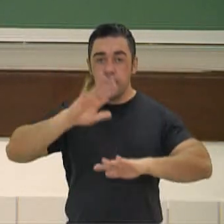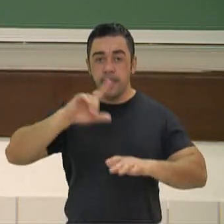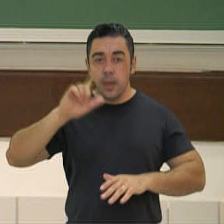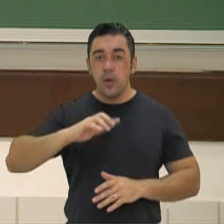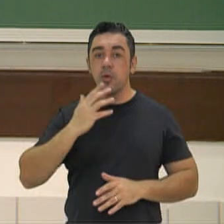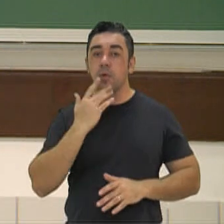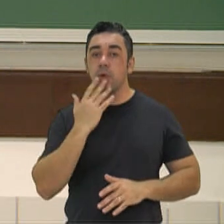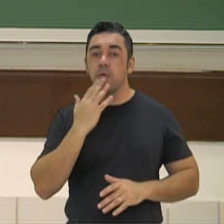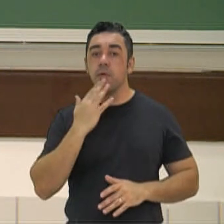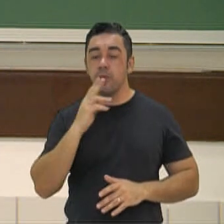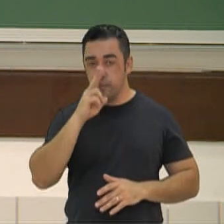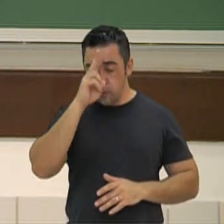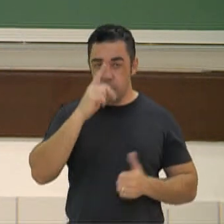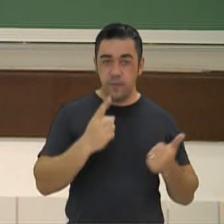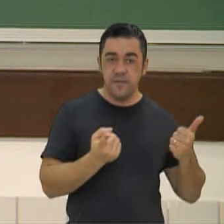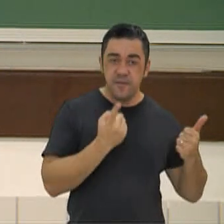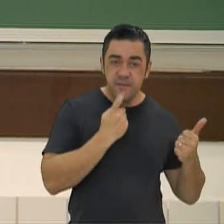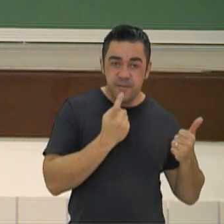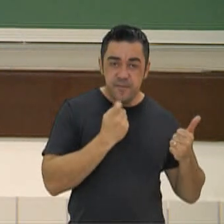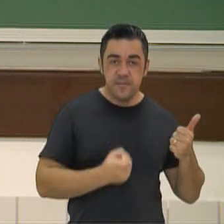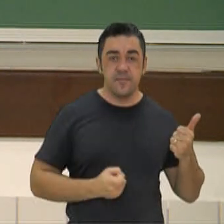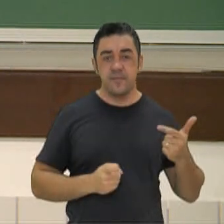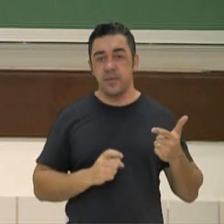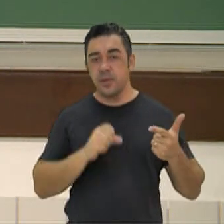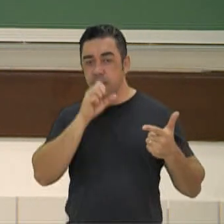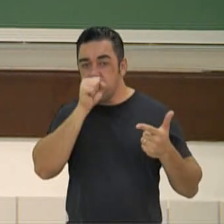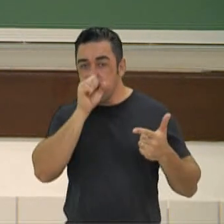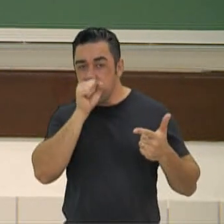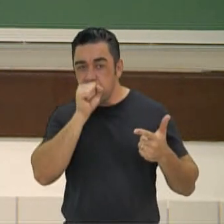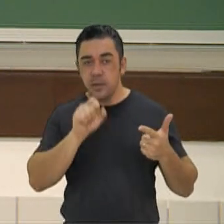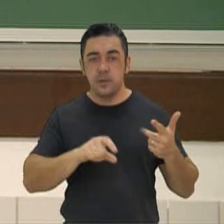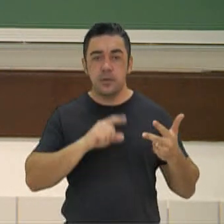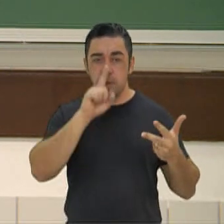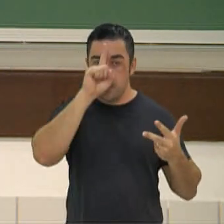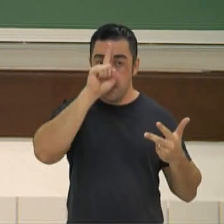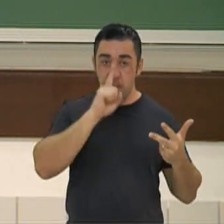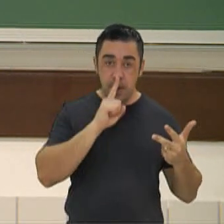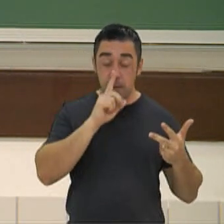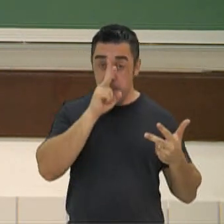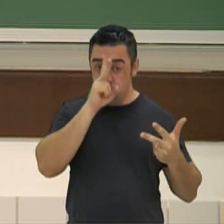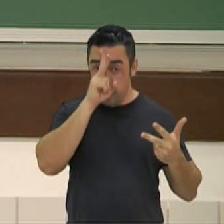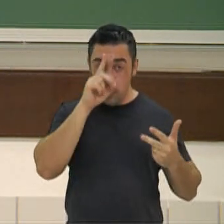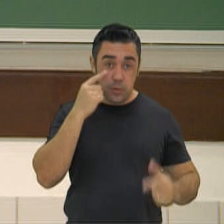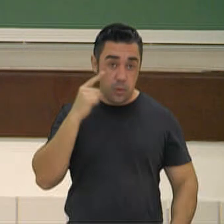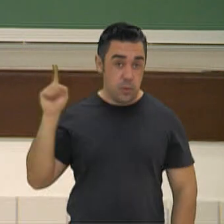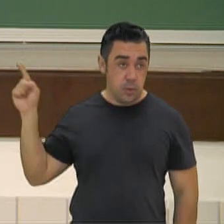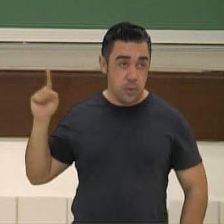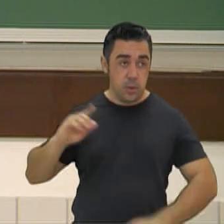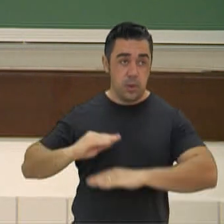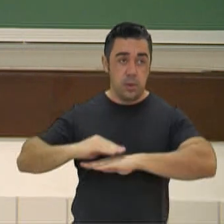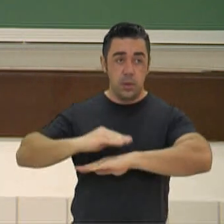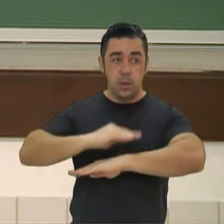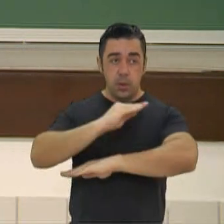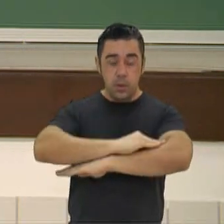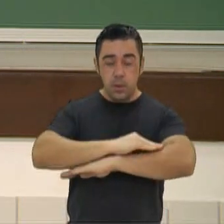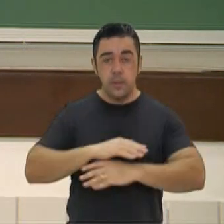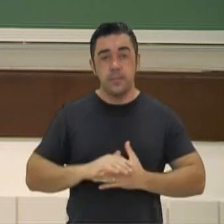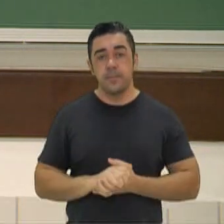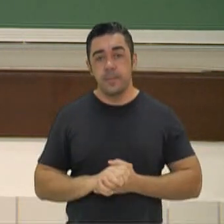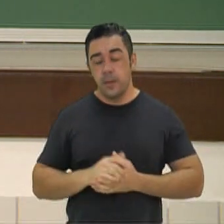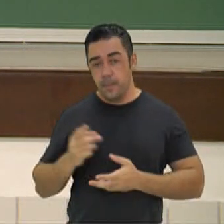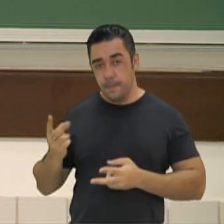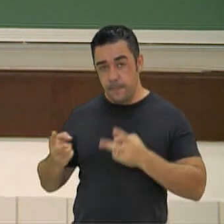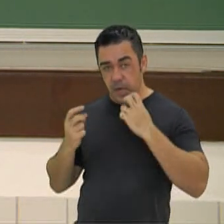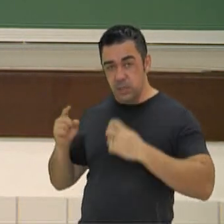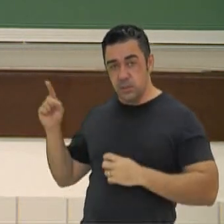tons que vão ser vermelhos, laranjas ou amarelos, bem vivos, como nós temos nessa perereca aqui. Tá?